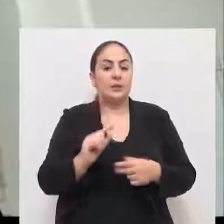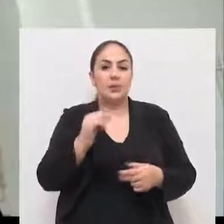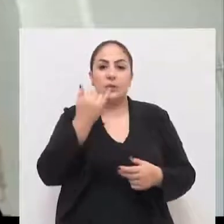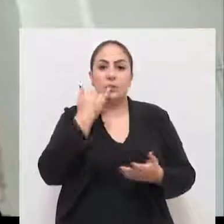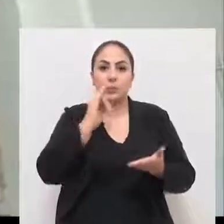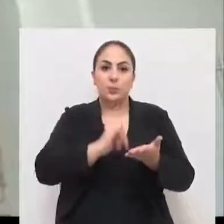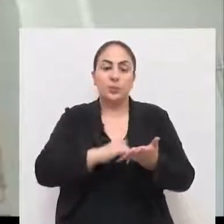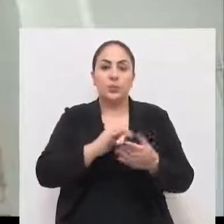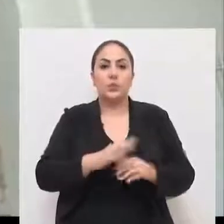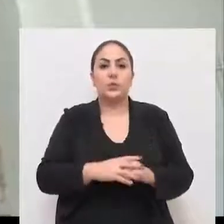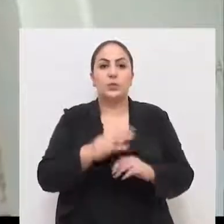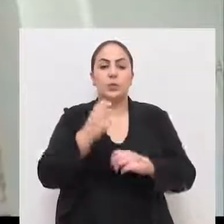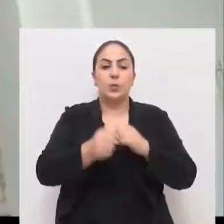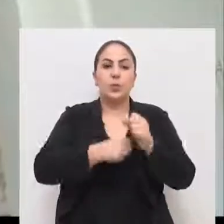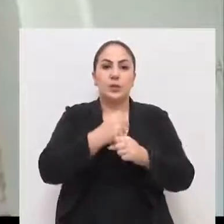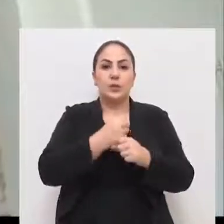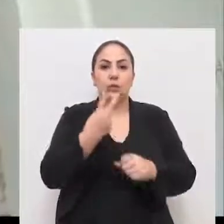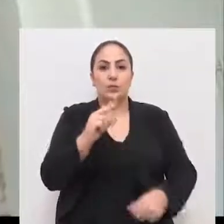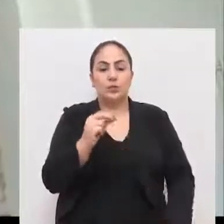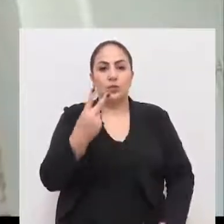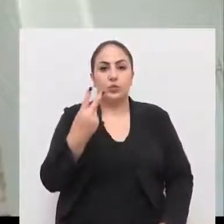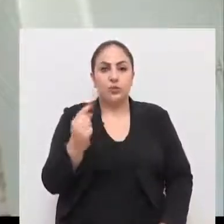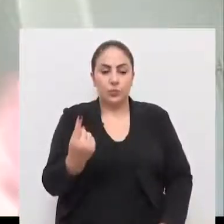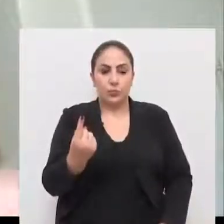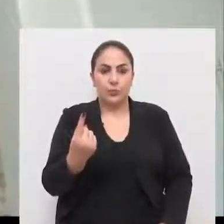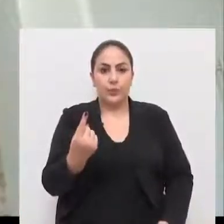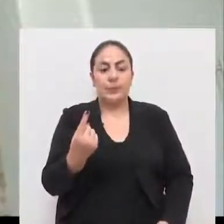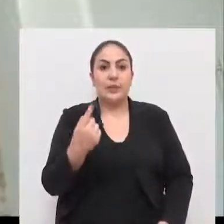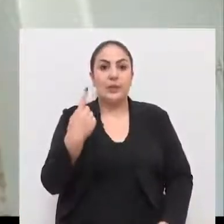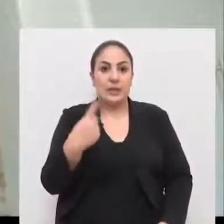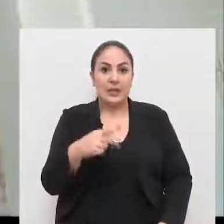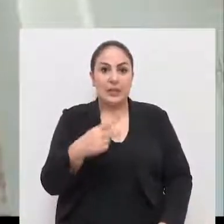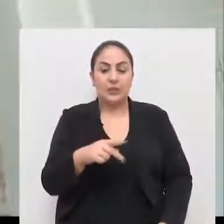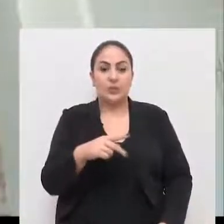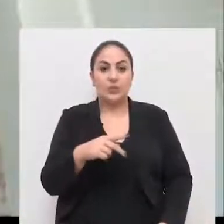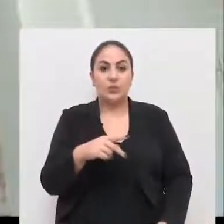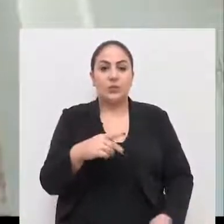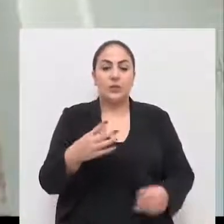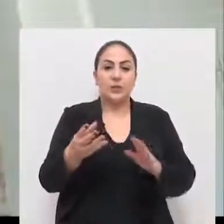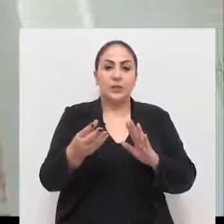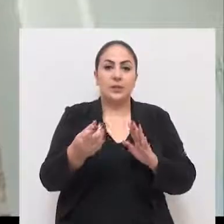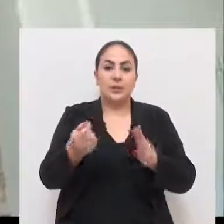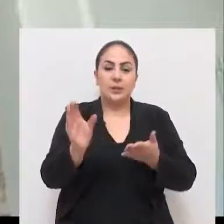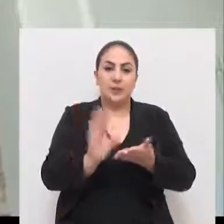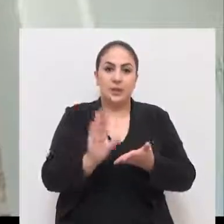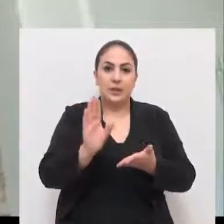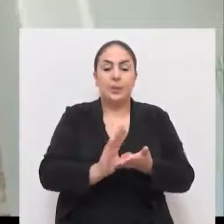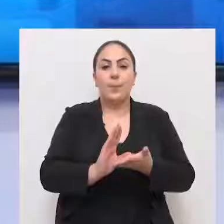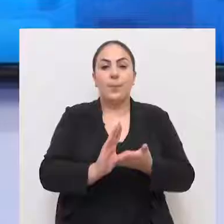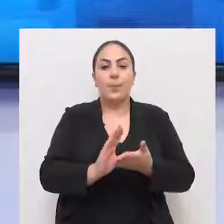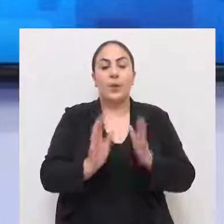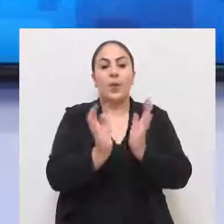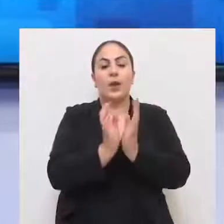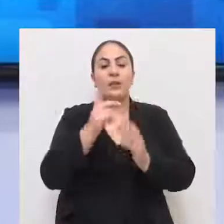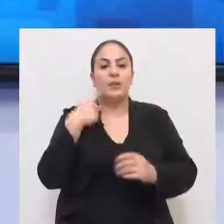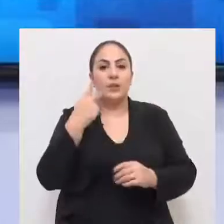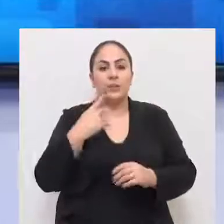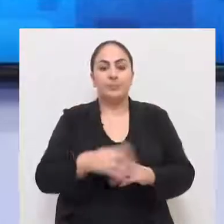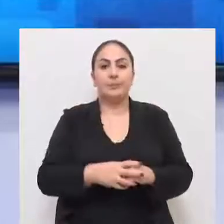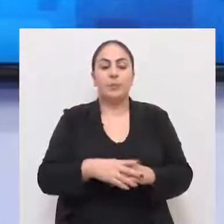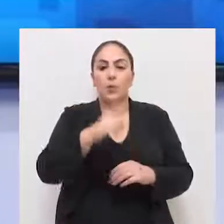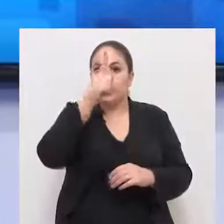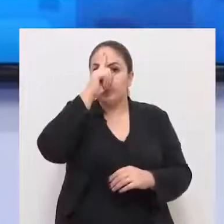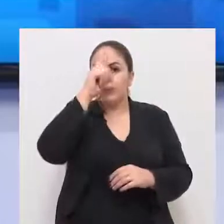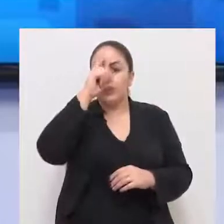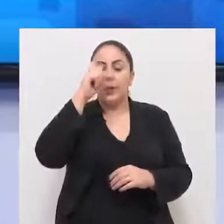redução do IPTU para o ano de 2021. Essa matéria é uma emenda apresentada pelo colega vereador. Hospital de